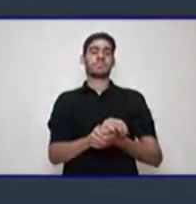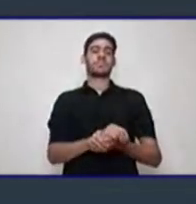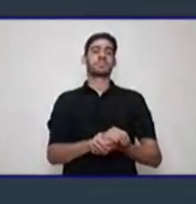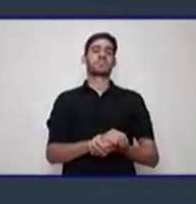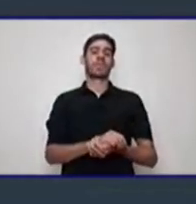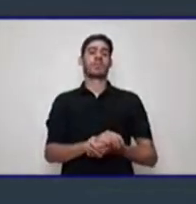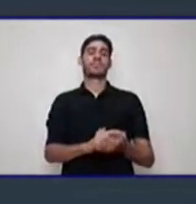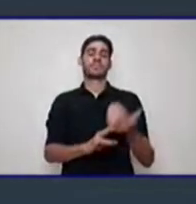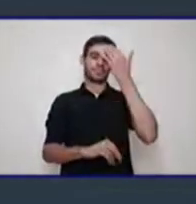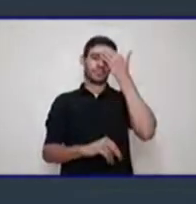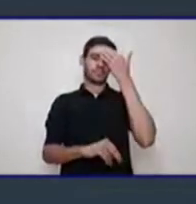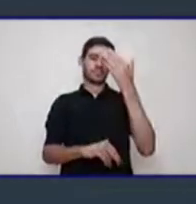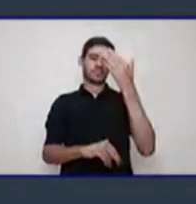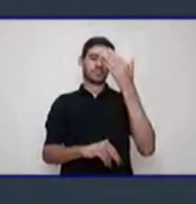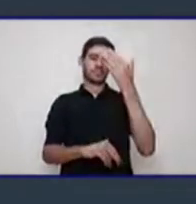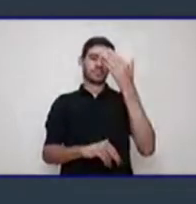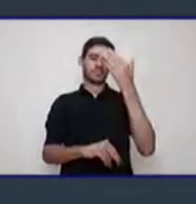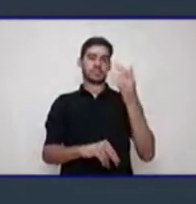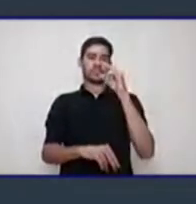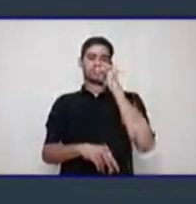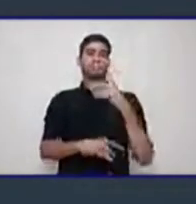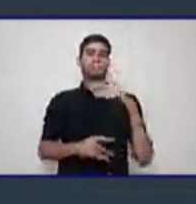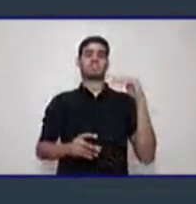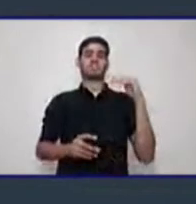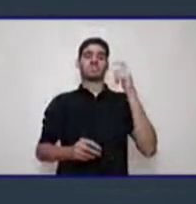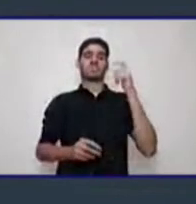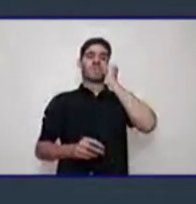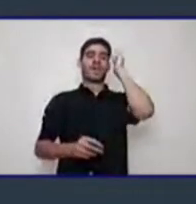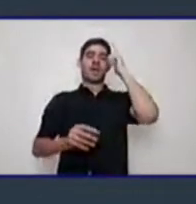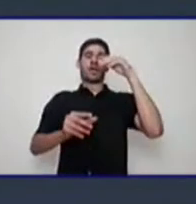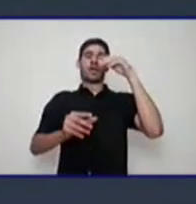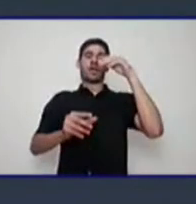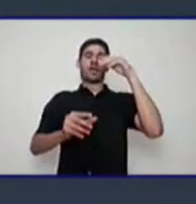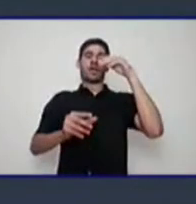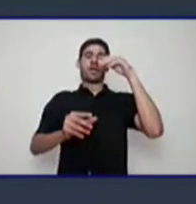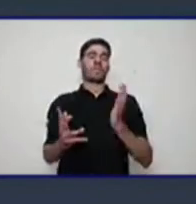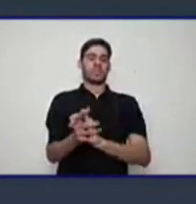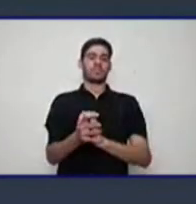Muito obrigado, ministro Fachin. Como voto, o ministro Alexandre de Moraes.